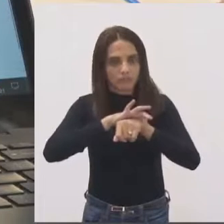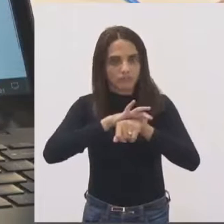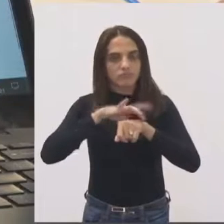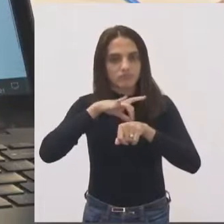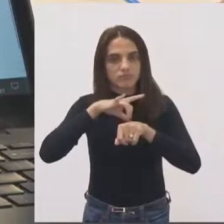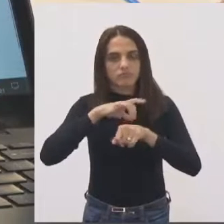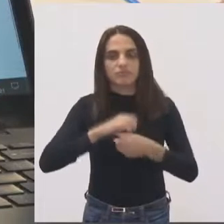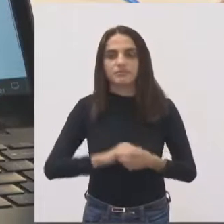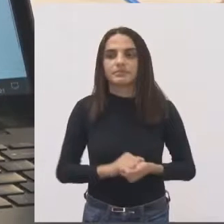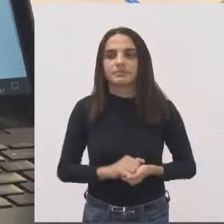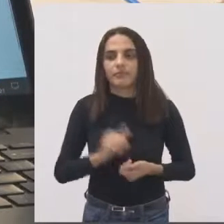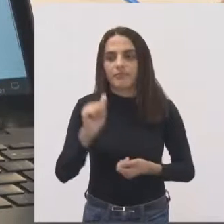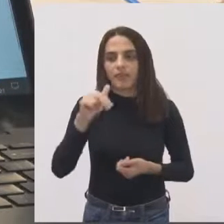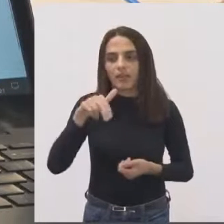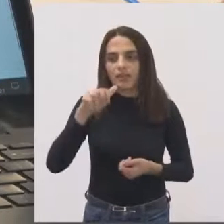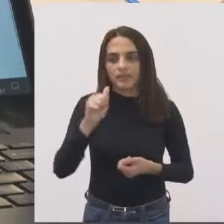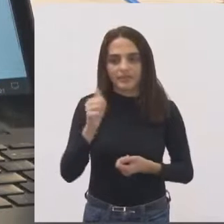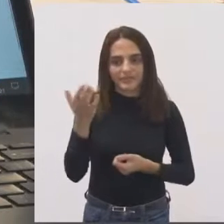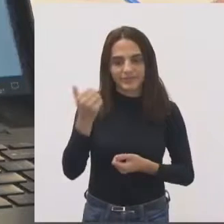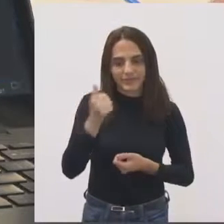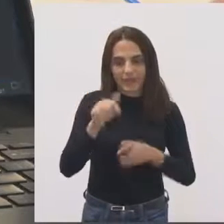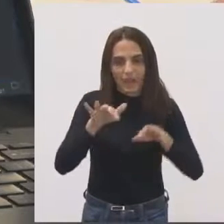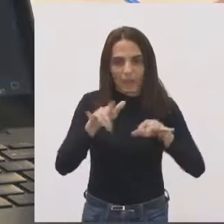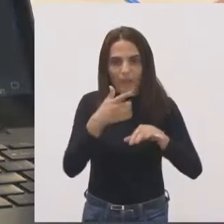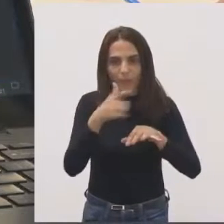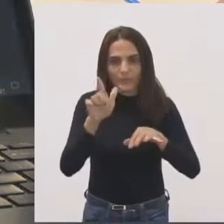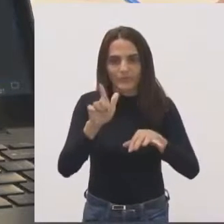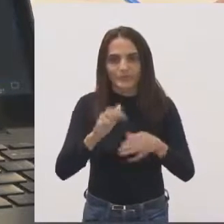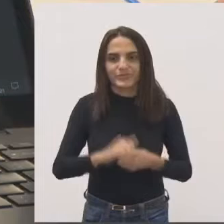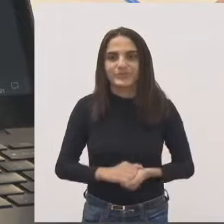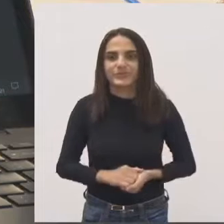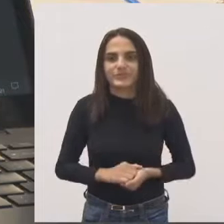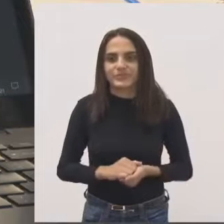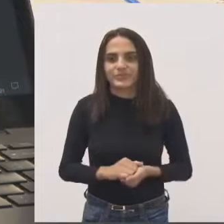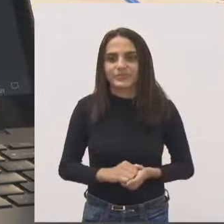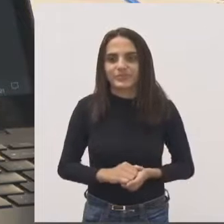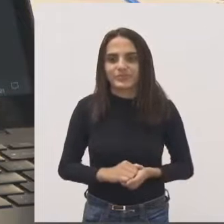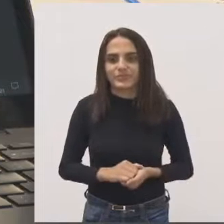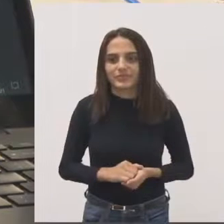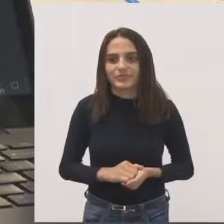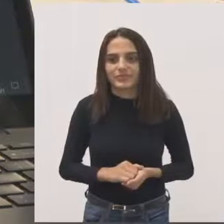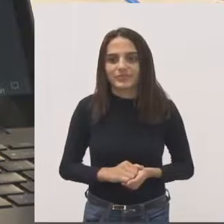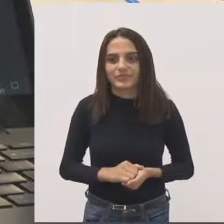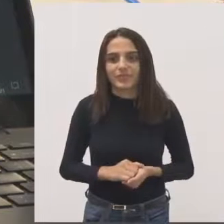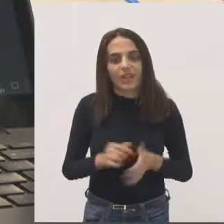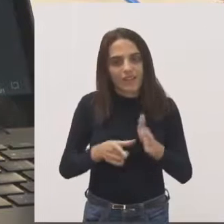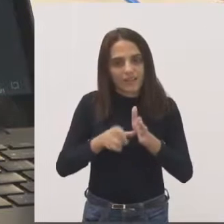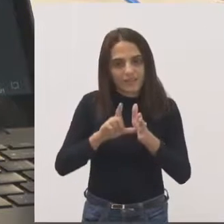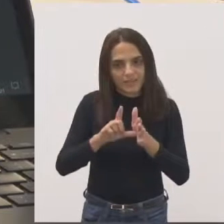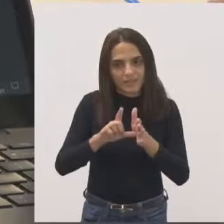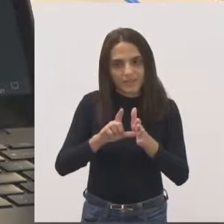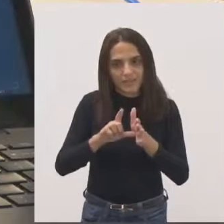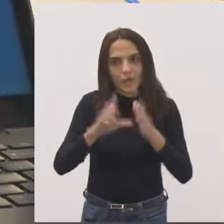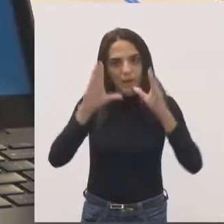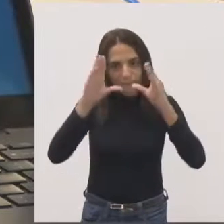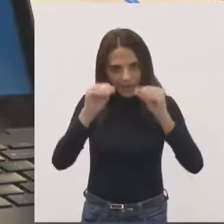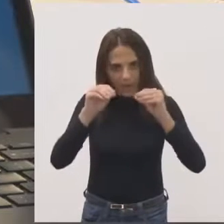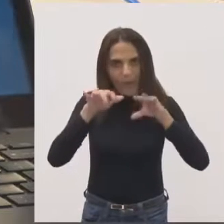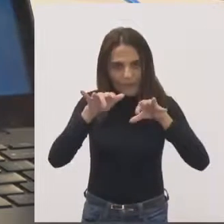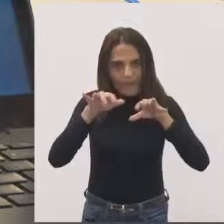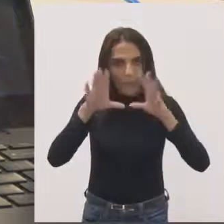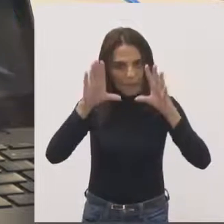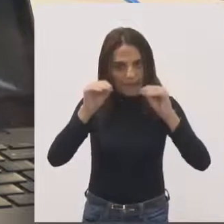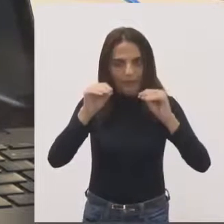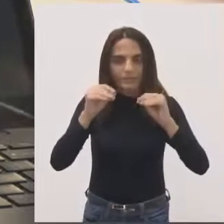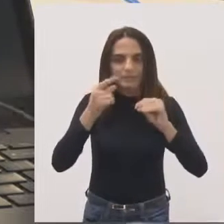tá? Ana, vamos ligar o outro computador? Vamos, bora. Só antes de fazer isso, gente, eu vou desligar esse computador e vou mostrar